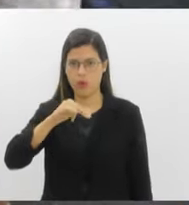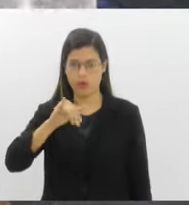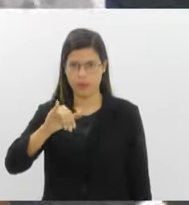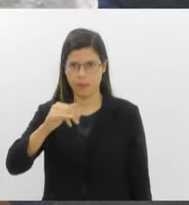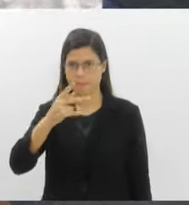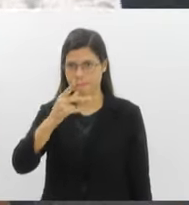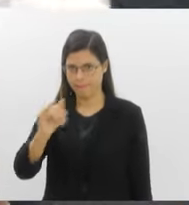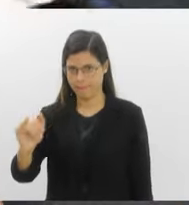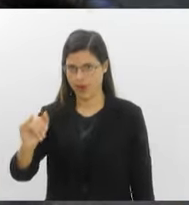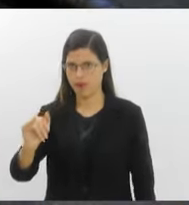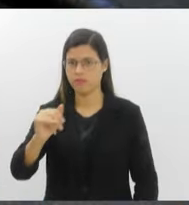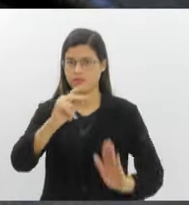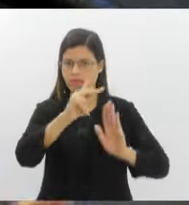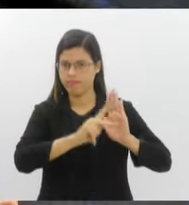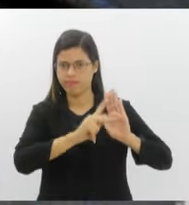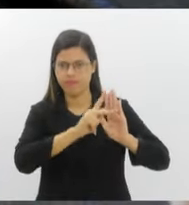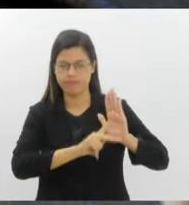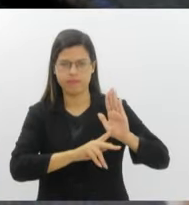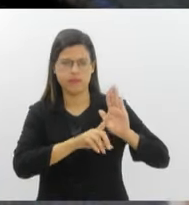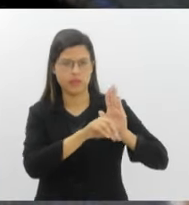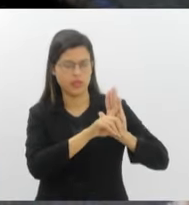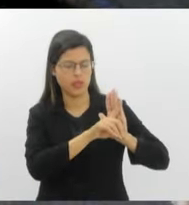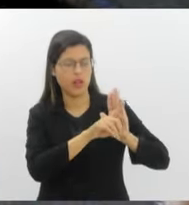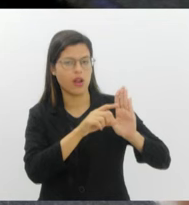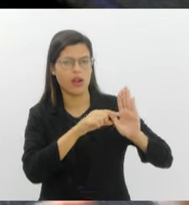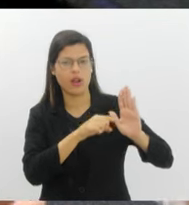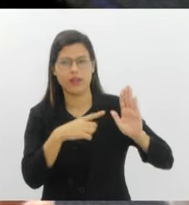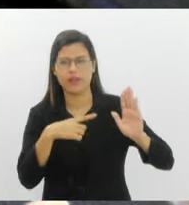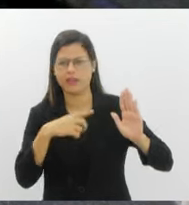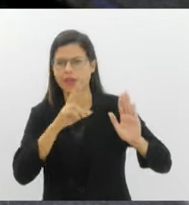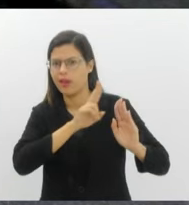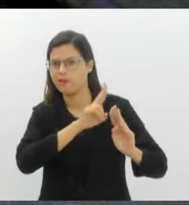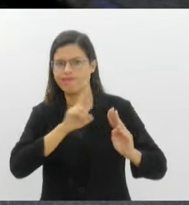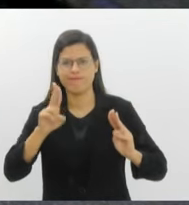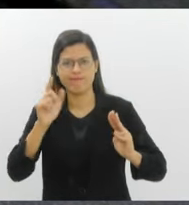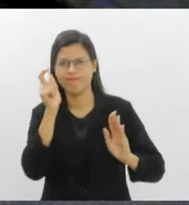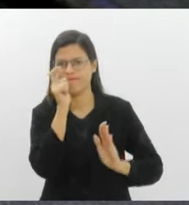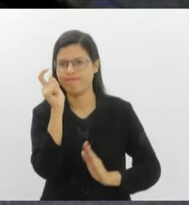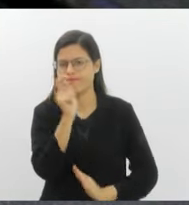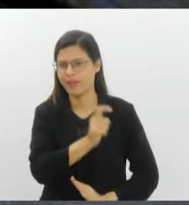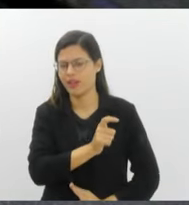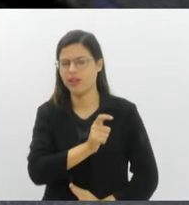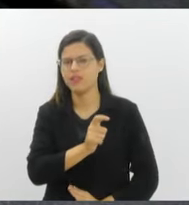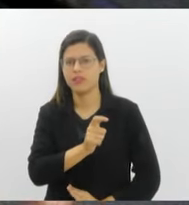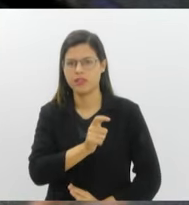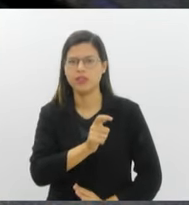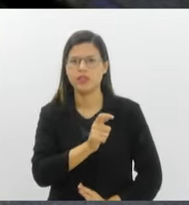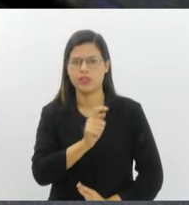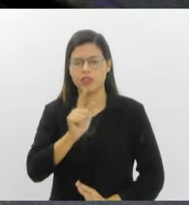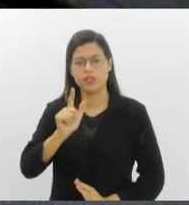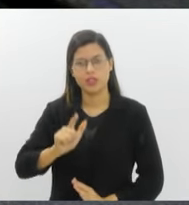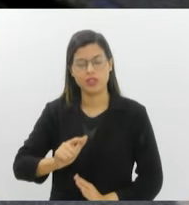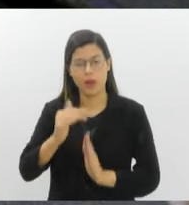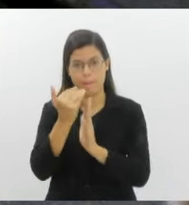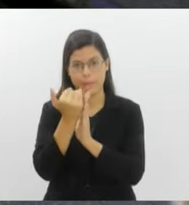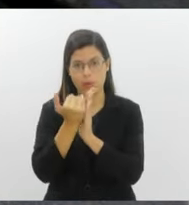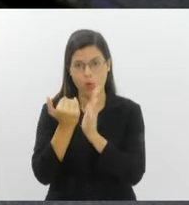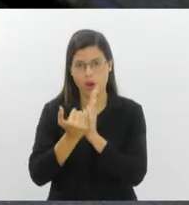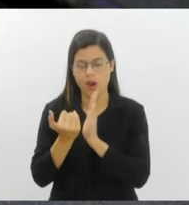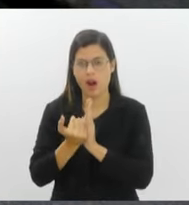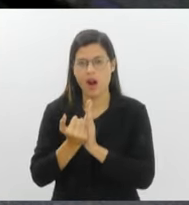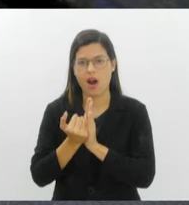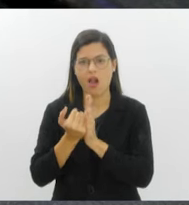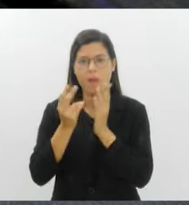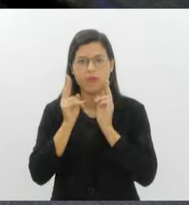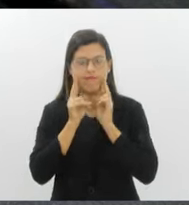que tem um nome, né, muito interessante, que é o Programa Além dos Olhos. É enxergar